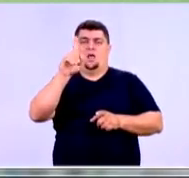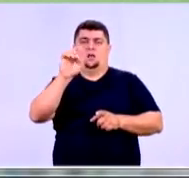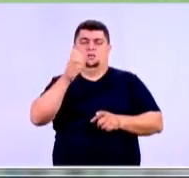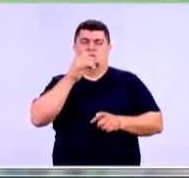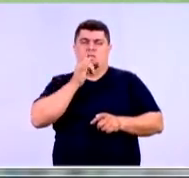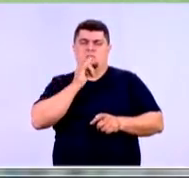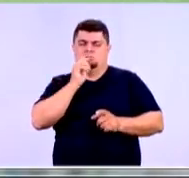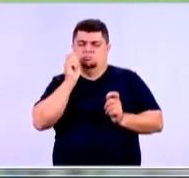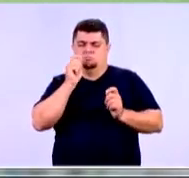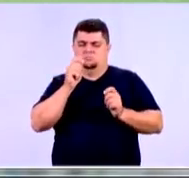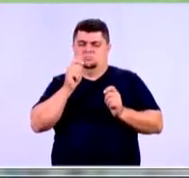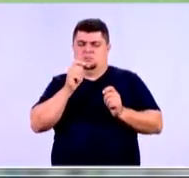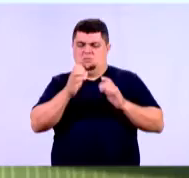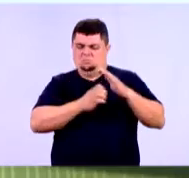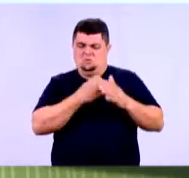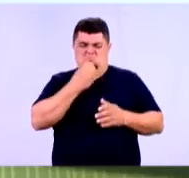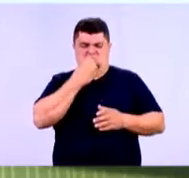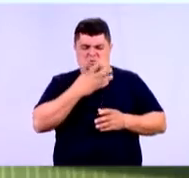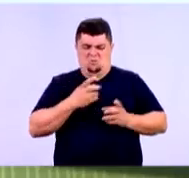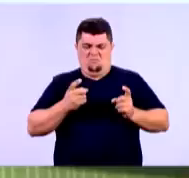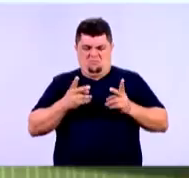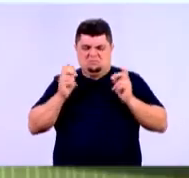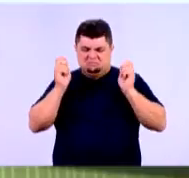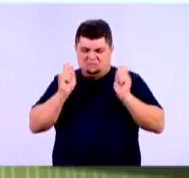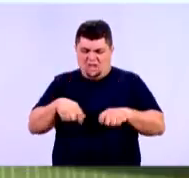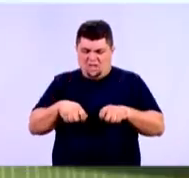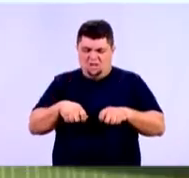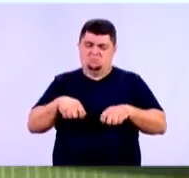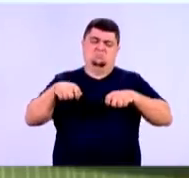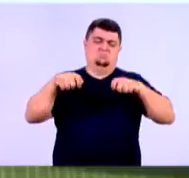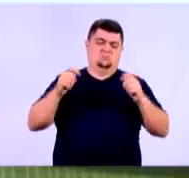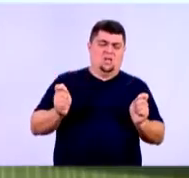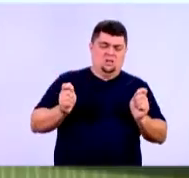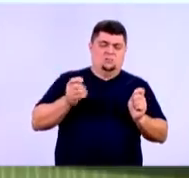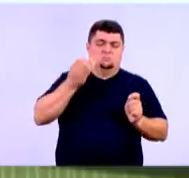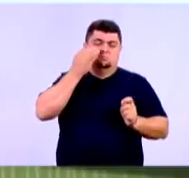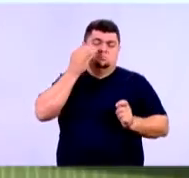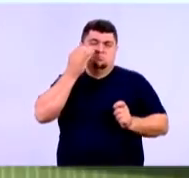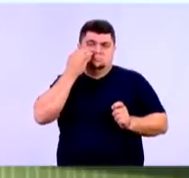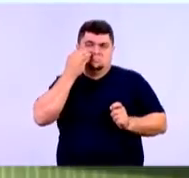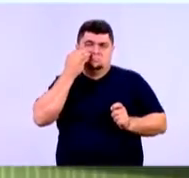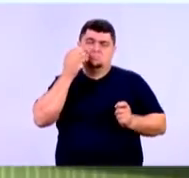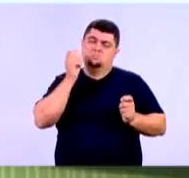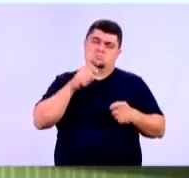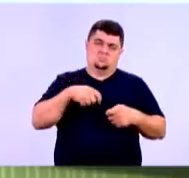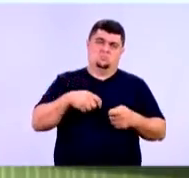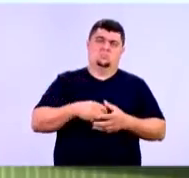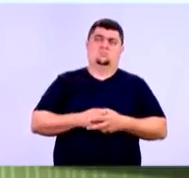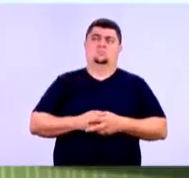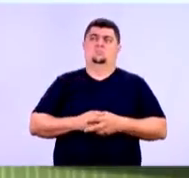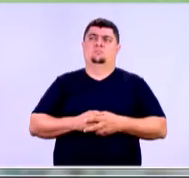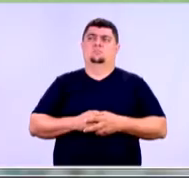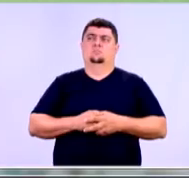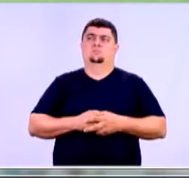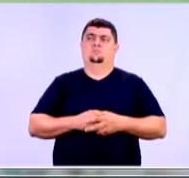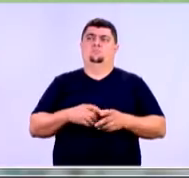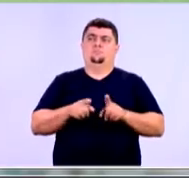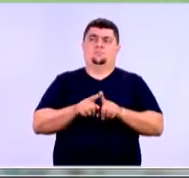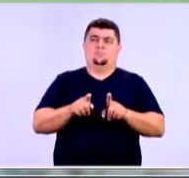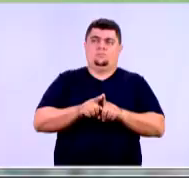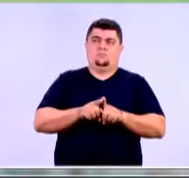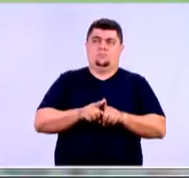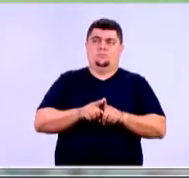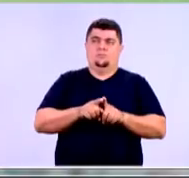Normalmente, há a apresentação de um projeto de análise de viabilidade, para ser feita a análise da viabilidade do negócio. Além disso,